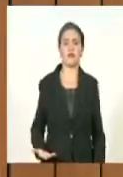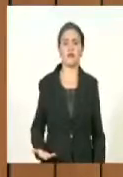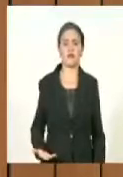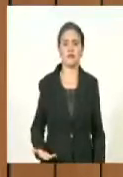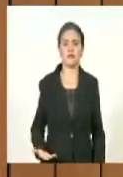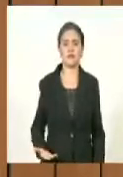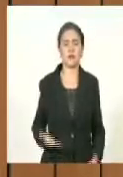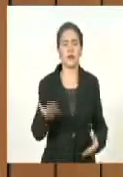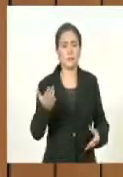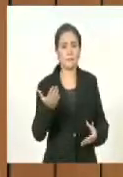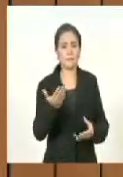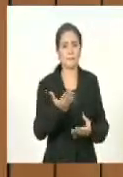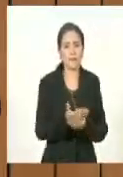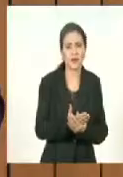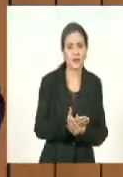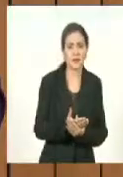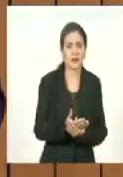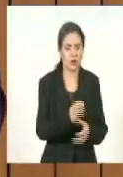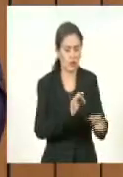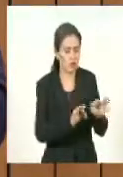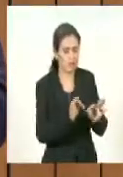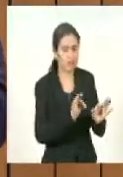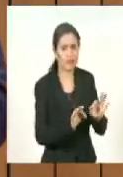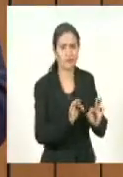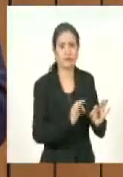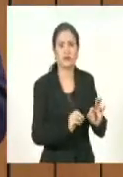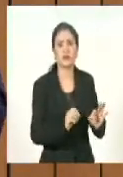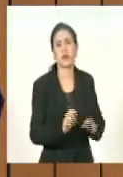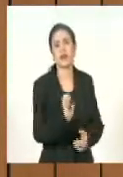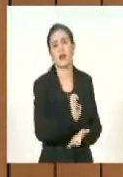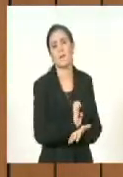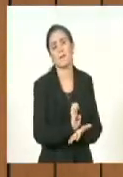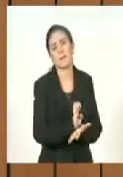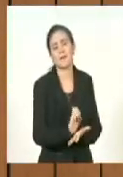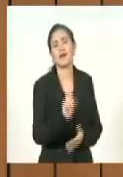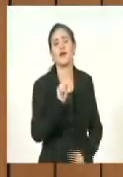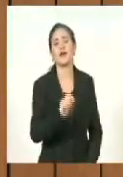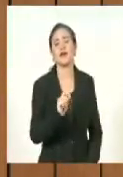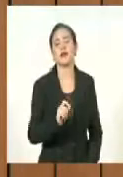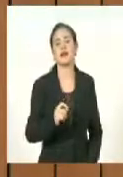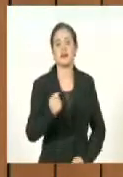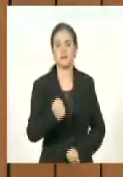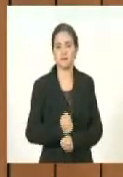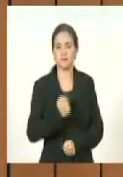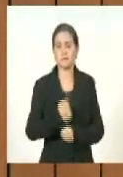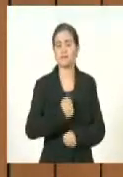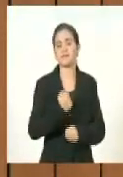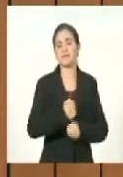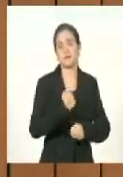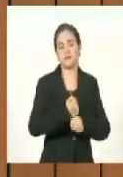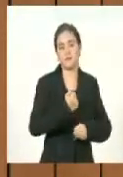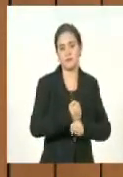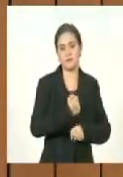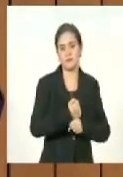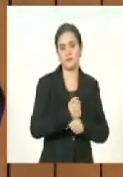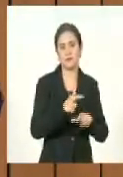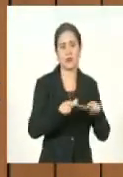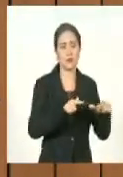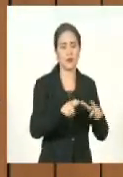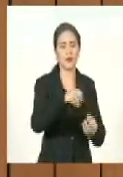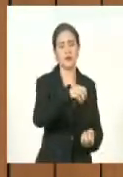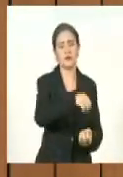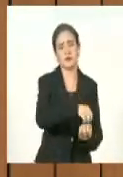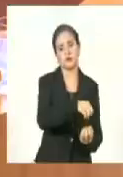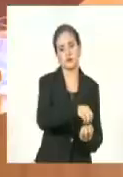processo montado para uma empresa, que é uma construtora, e que presta serviços para o Detran do